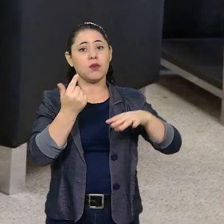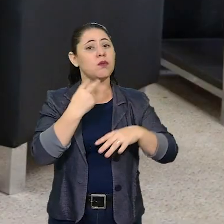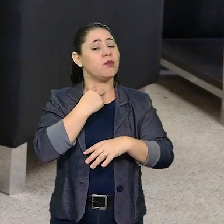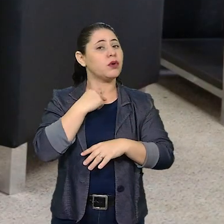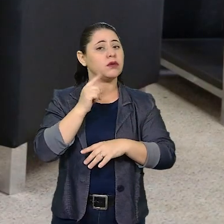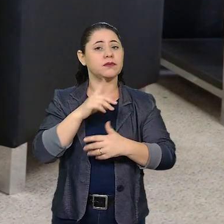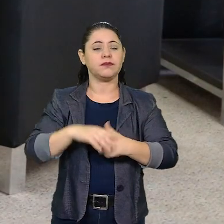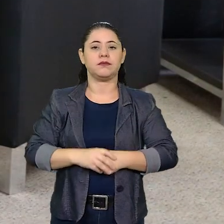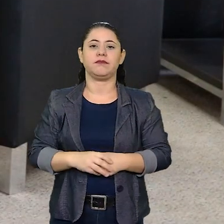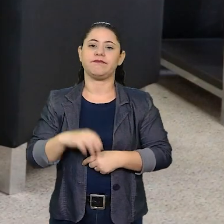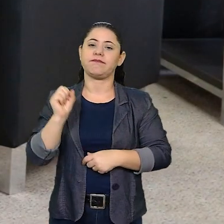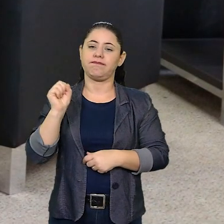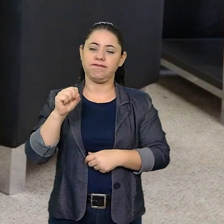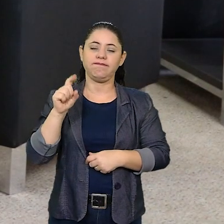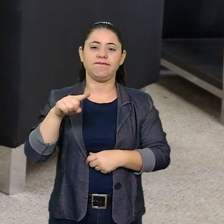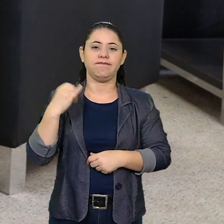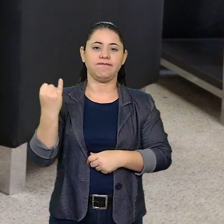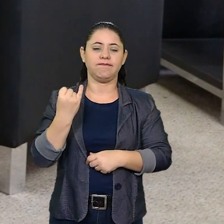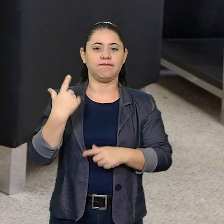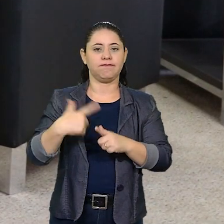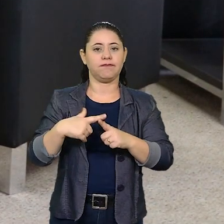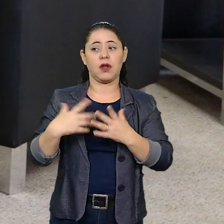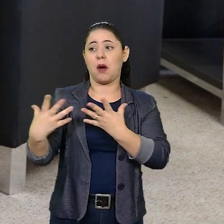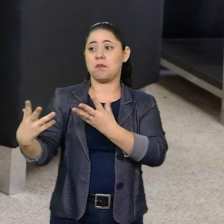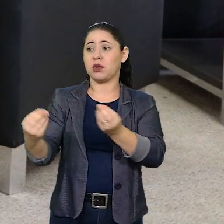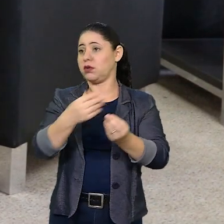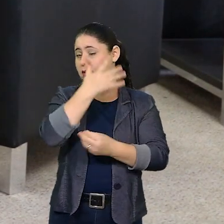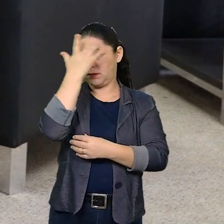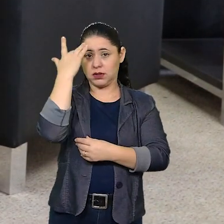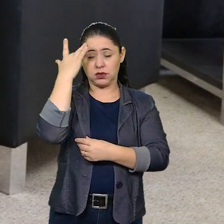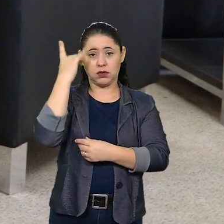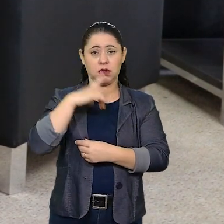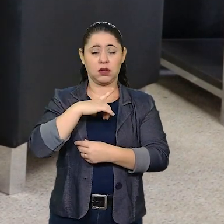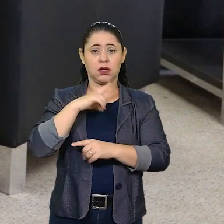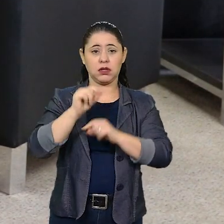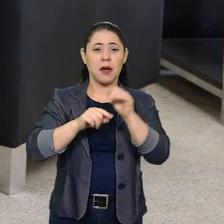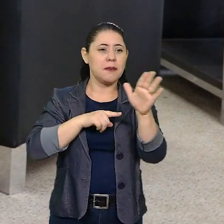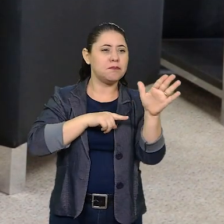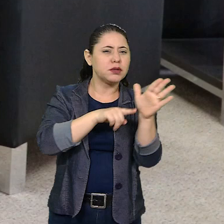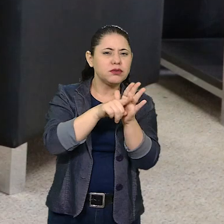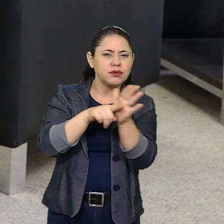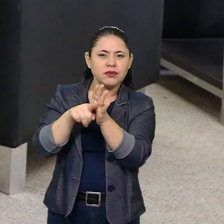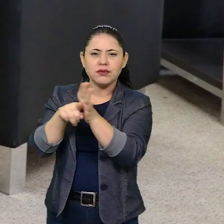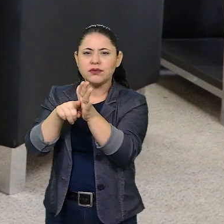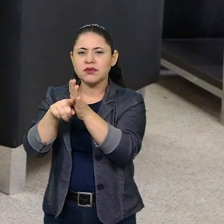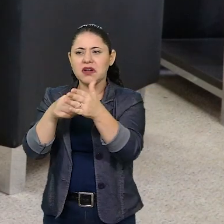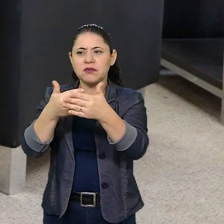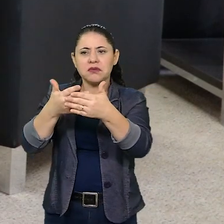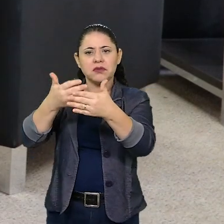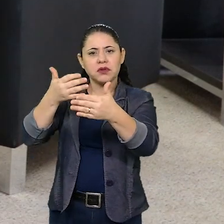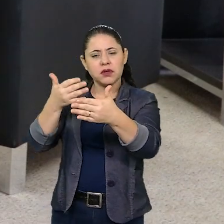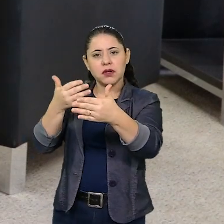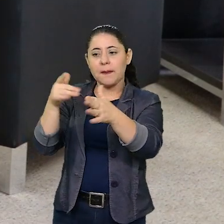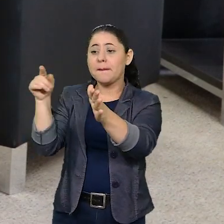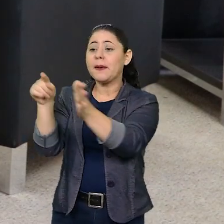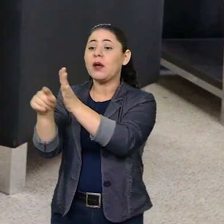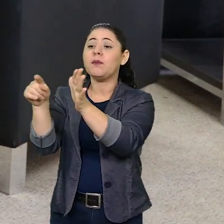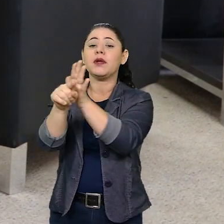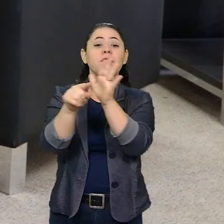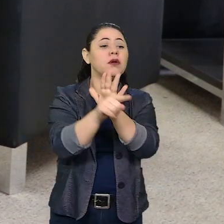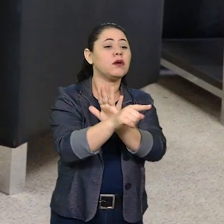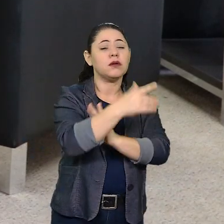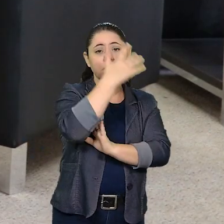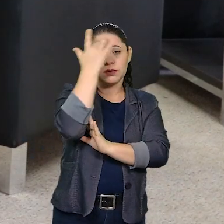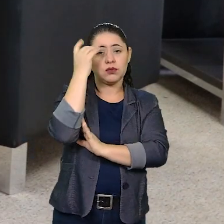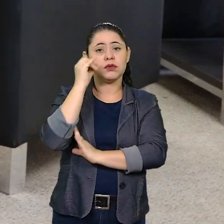Sim, e é interessante isso, porque muitas pessoas, existe uma pesquisa recente que indagou as